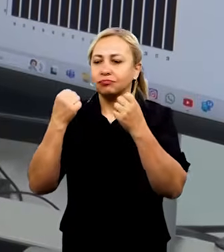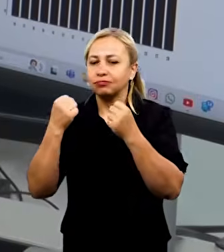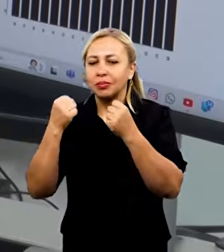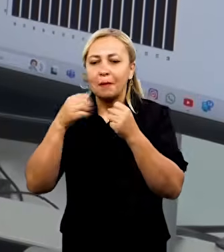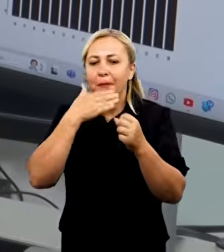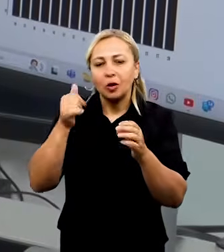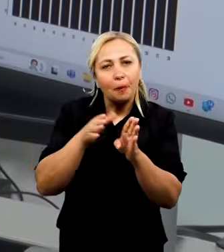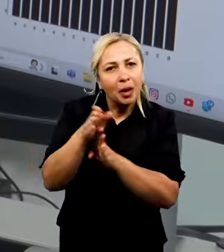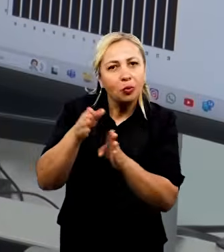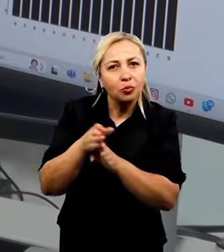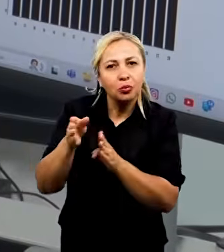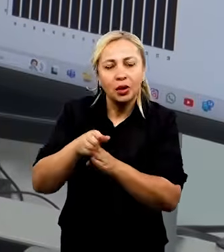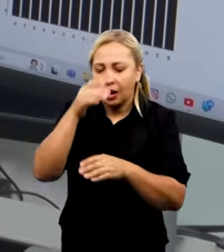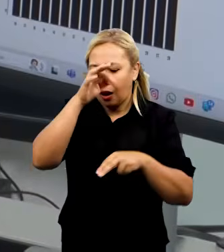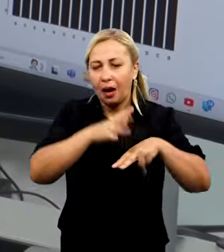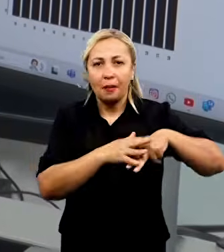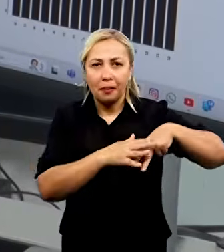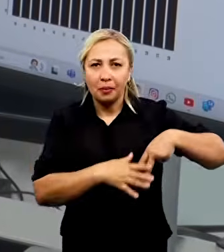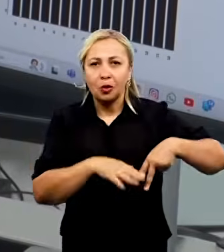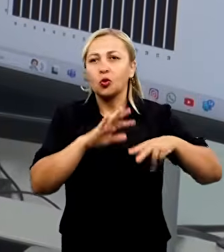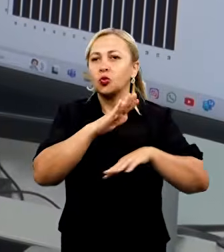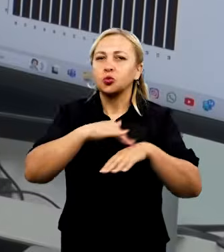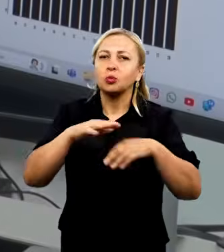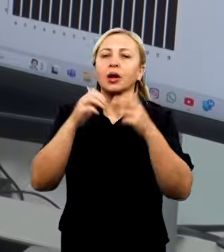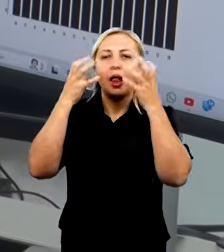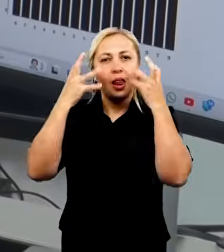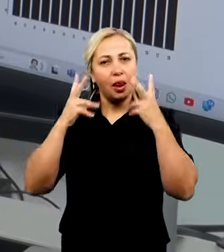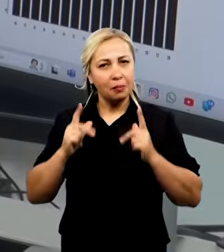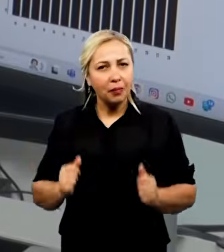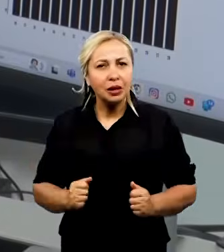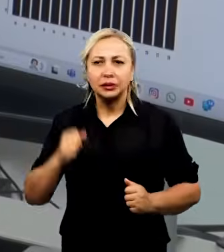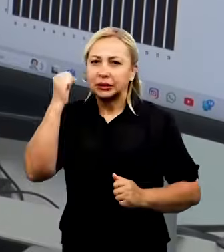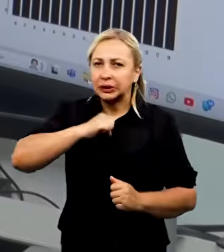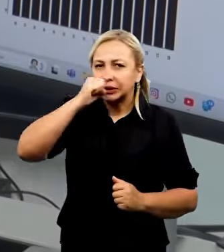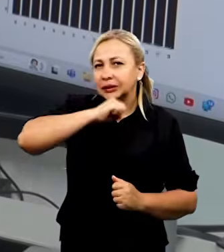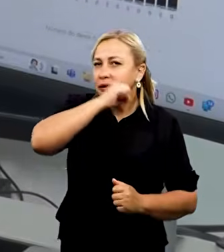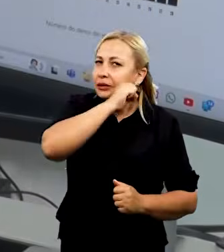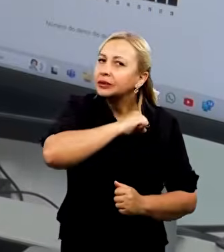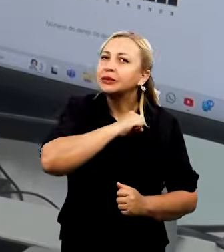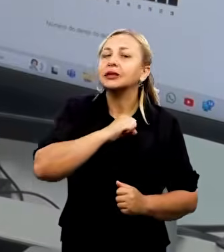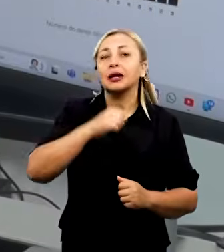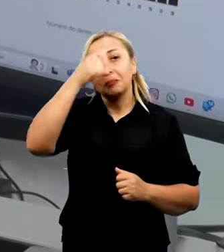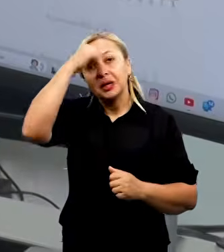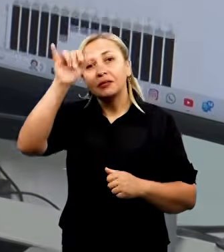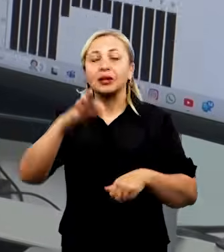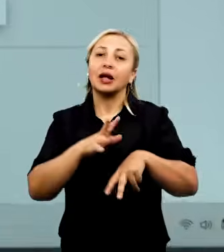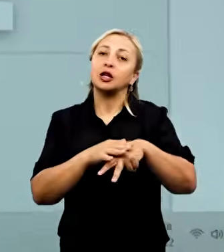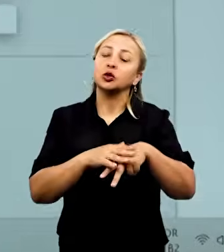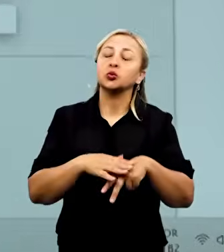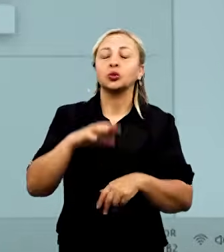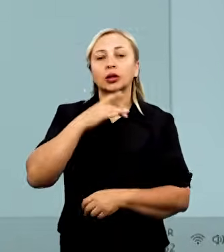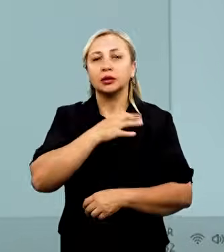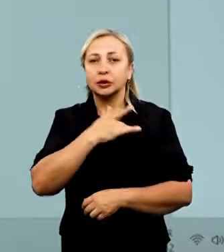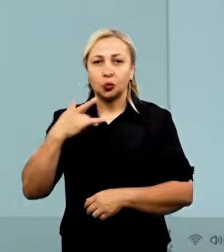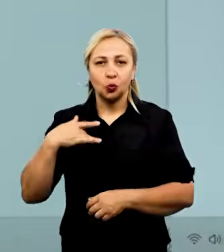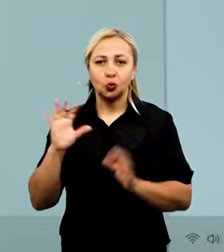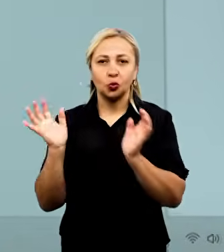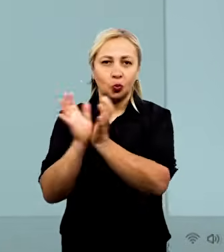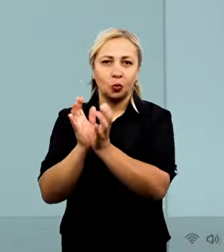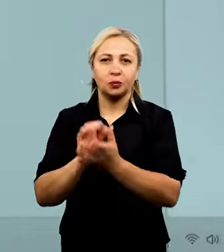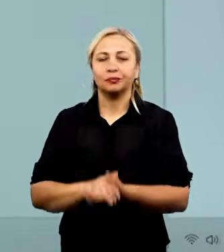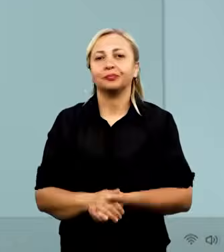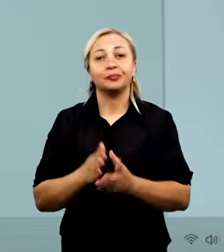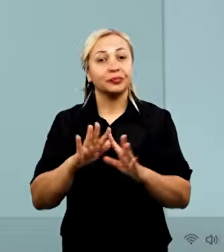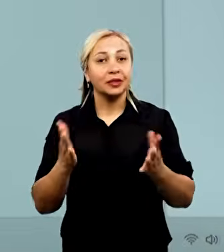melhor os pacientes na questão de higienização, na questão de prevenção, para ter uma boa saúde coletiva. Mesmo atendendo